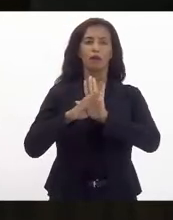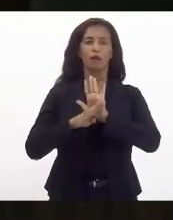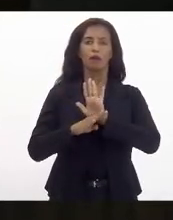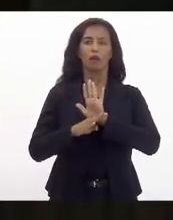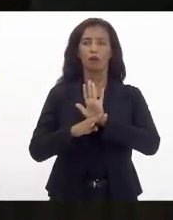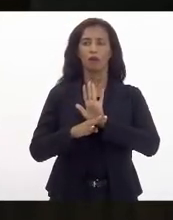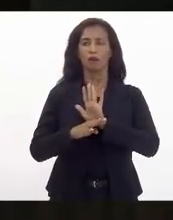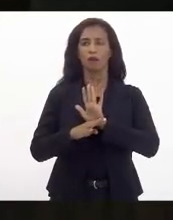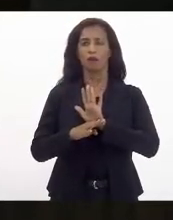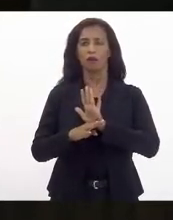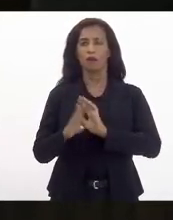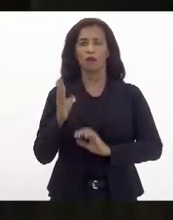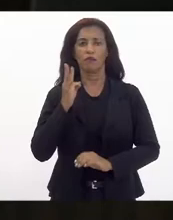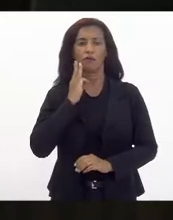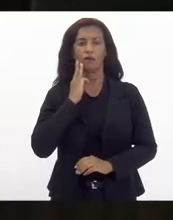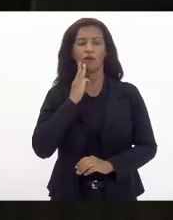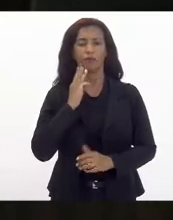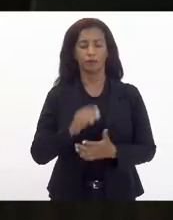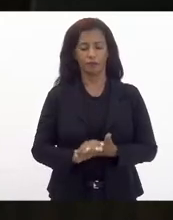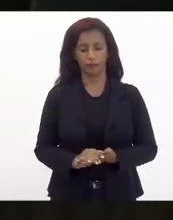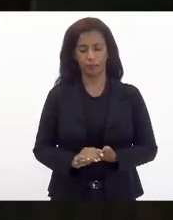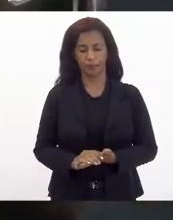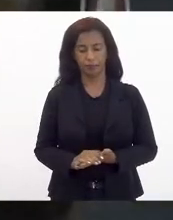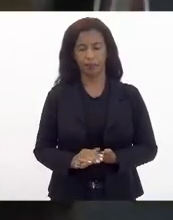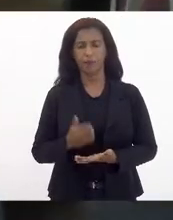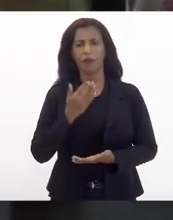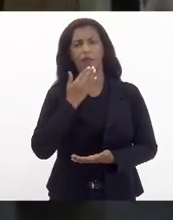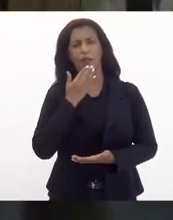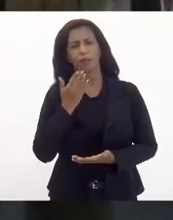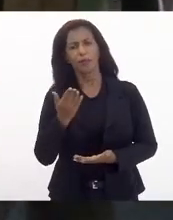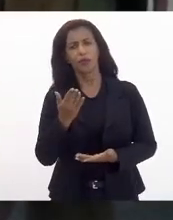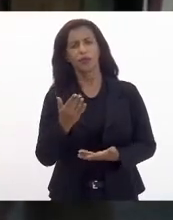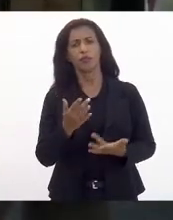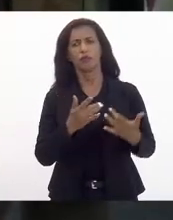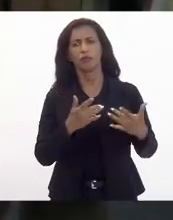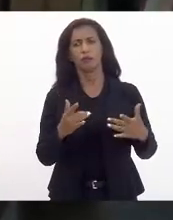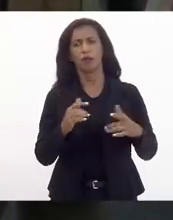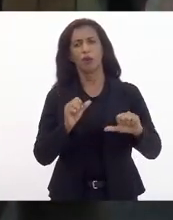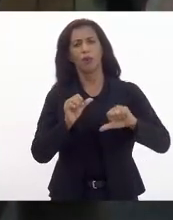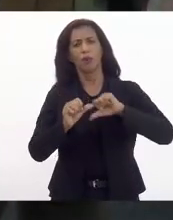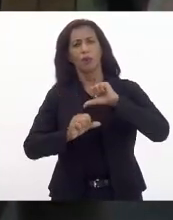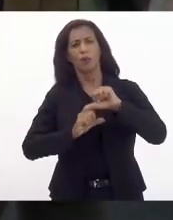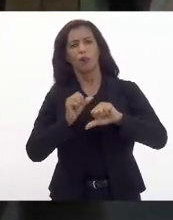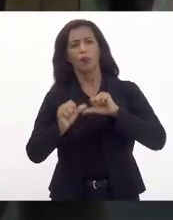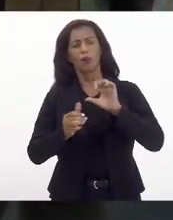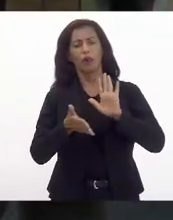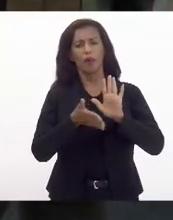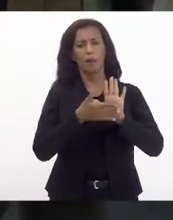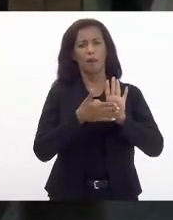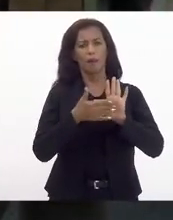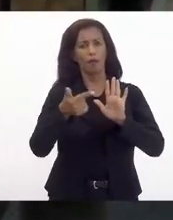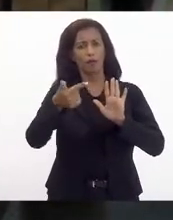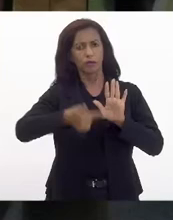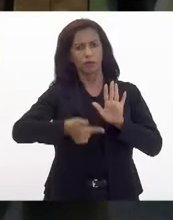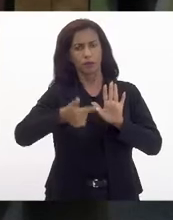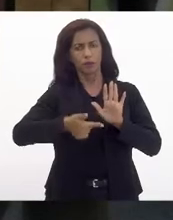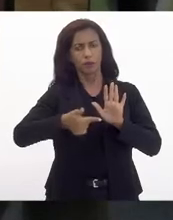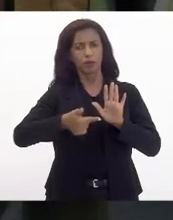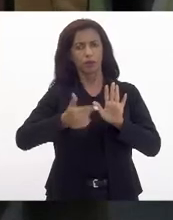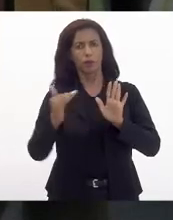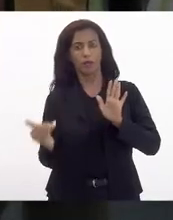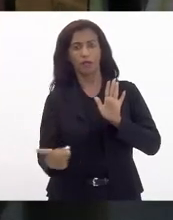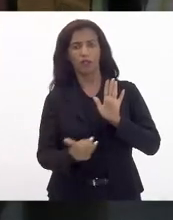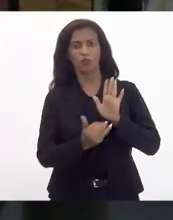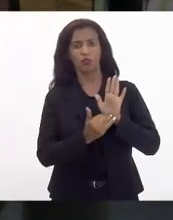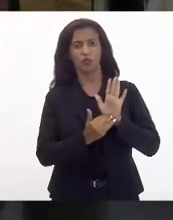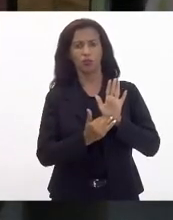Deputado waldeck Carneiro que pedir a vossa excelência' gentileza de transferir o segundo item da falta de hoje para que